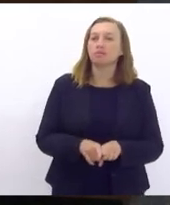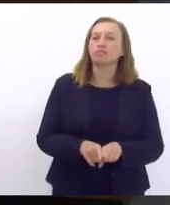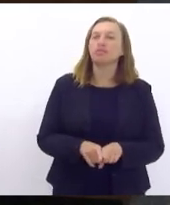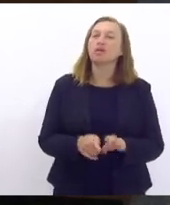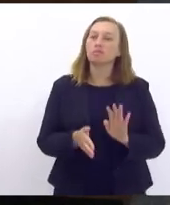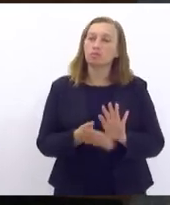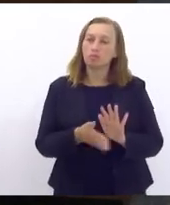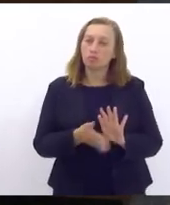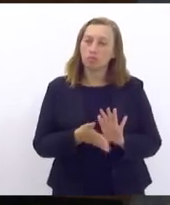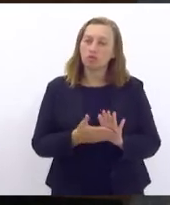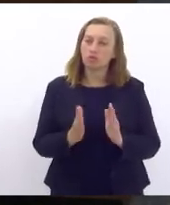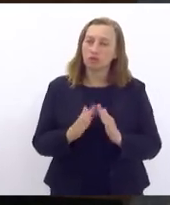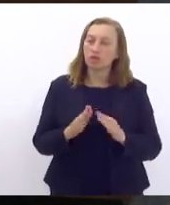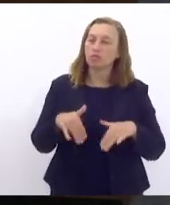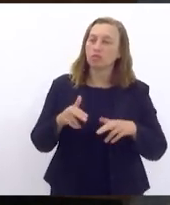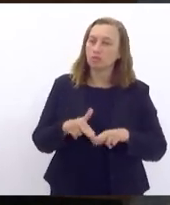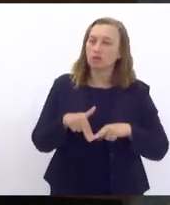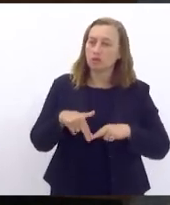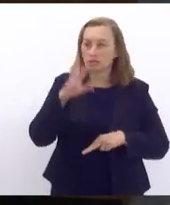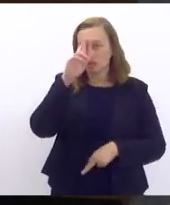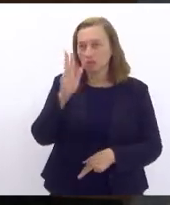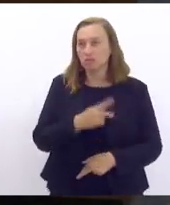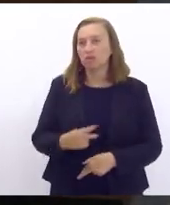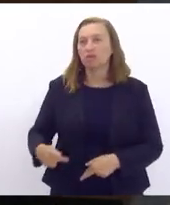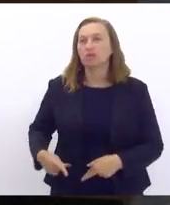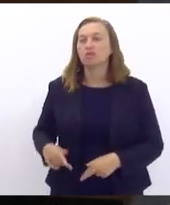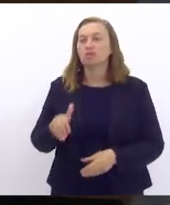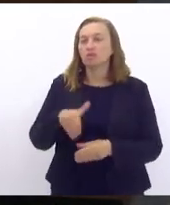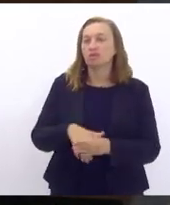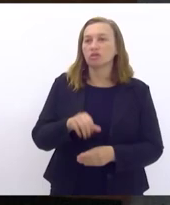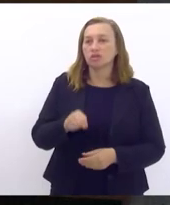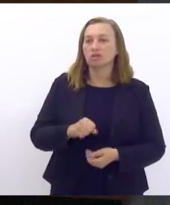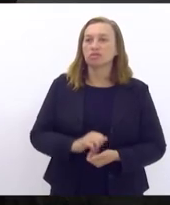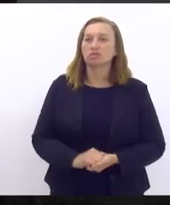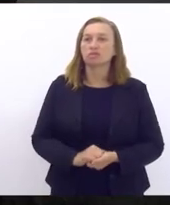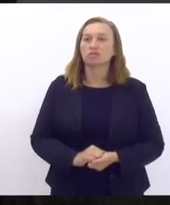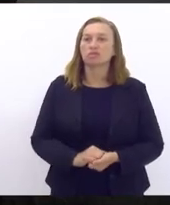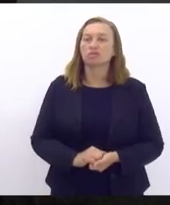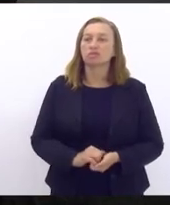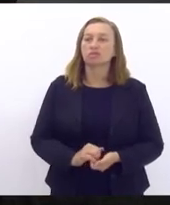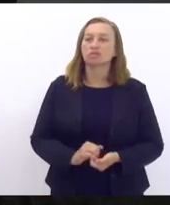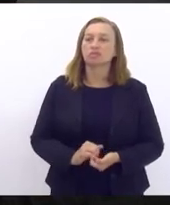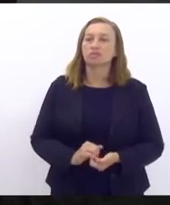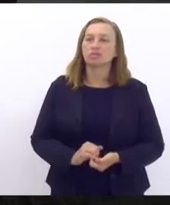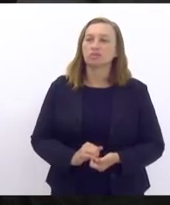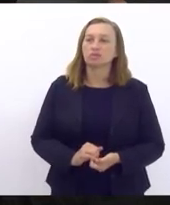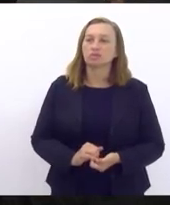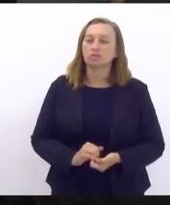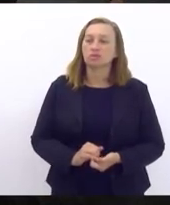essa proposição nessa casa. Por isso, senhora presidente, nosso voto é favorável.